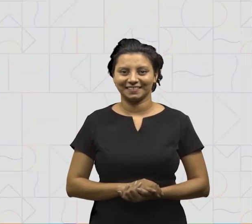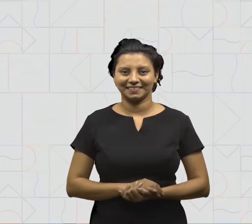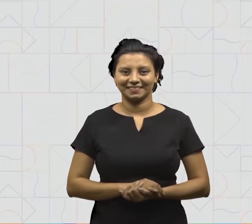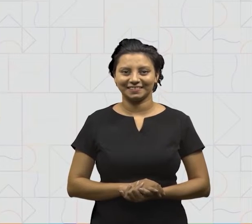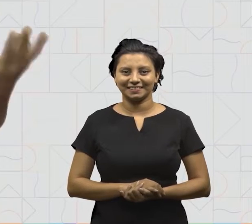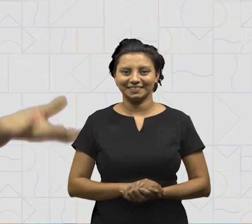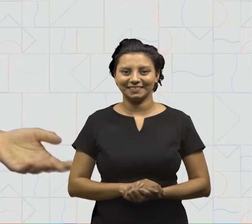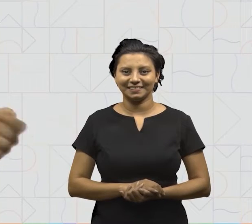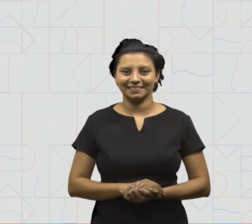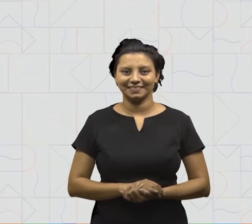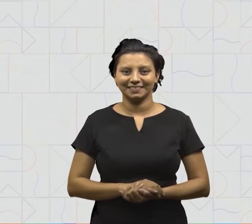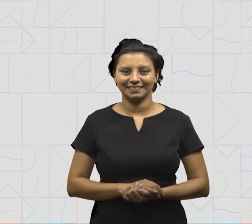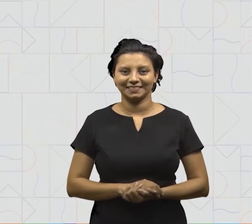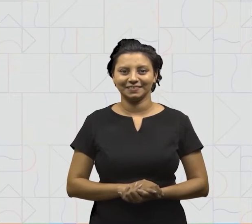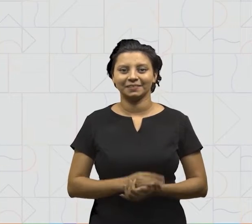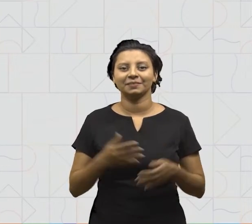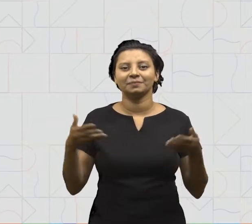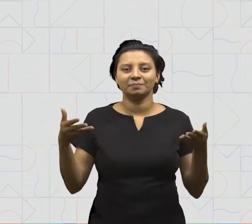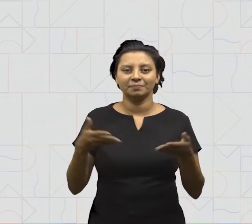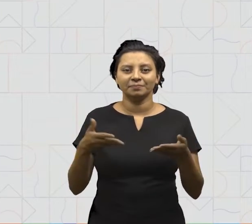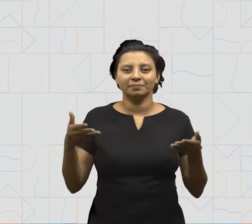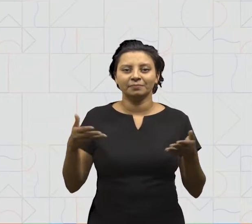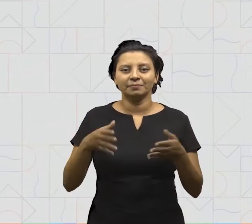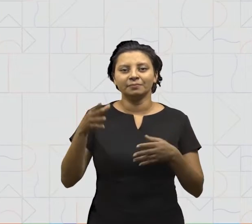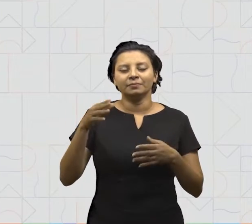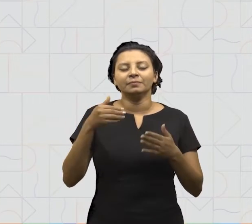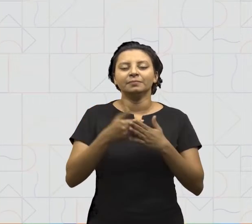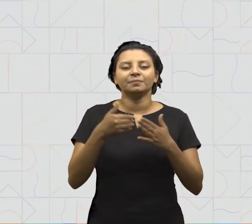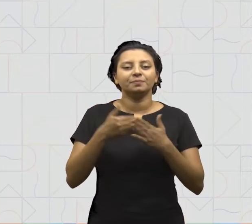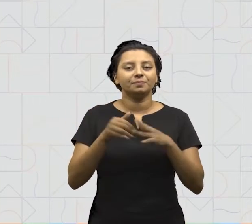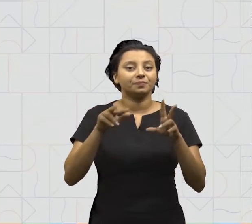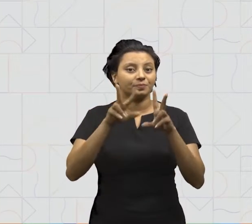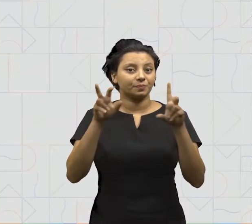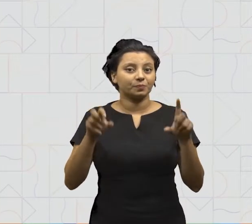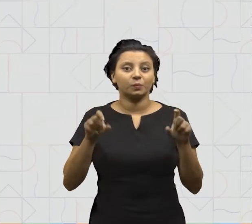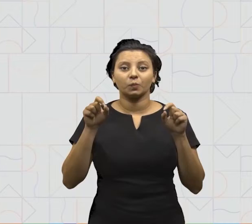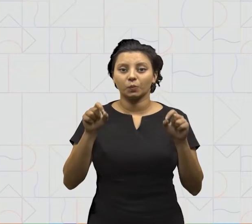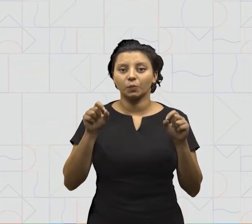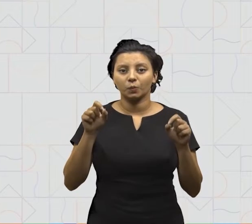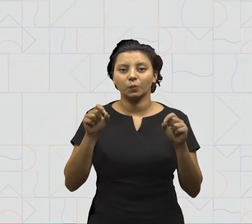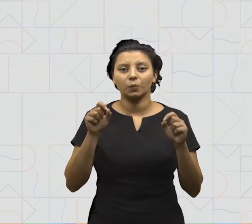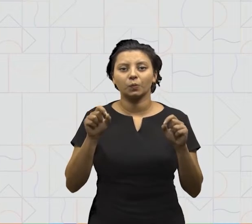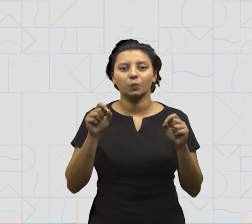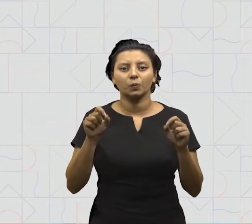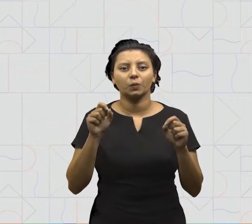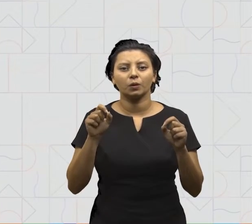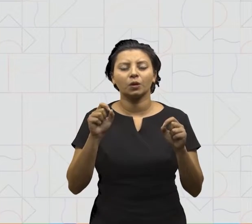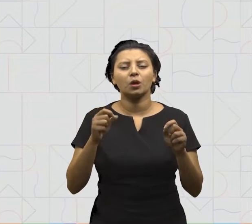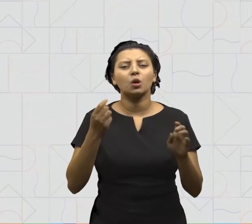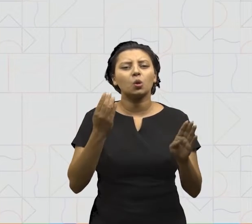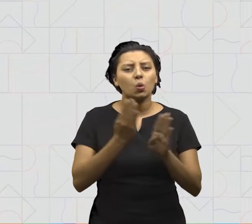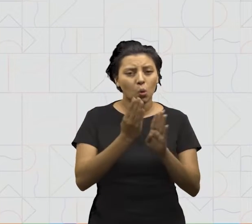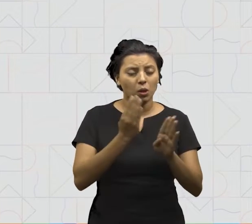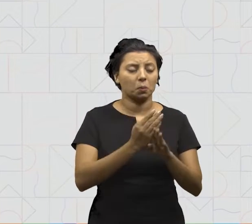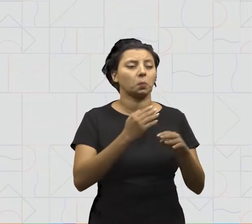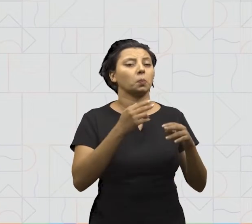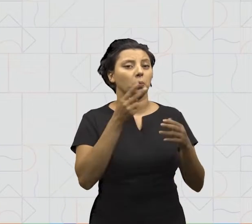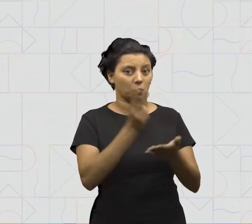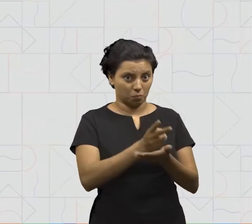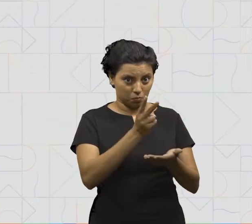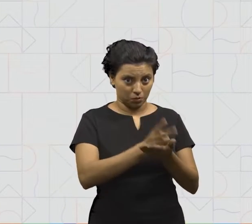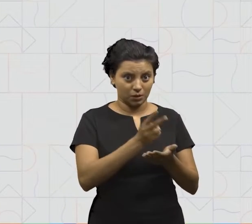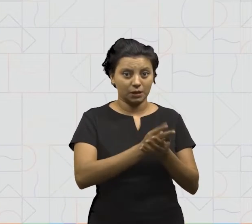da CEMED, Manaus. Hoje iremos estudar sobre identificação de regularidade,